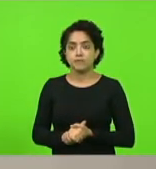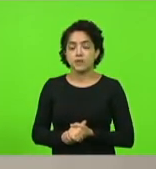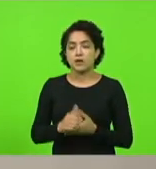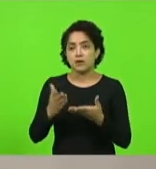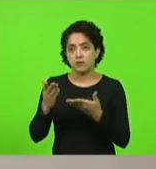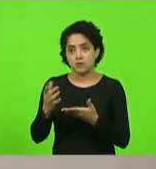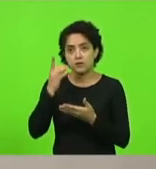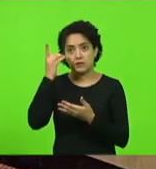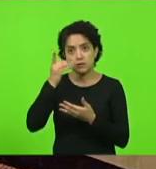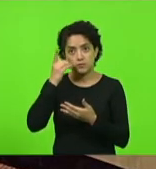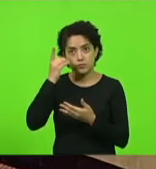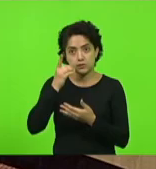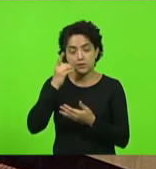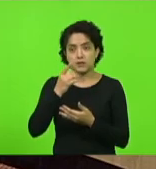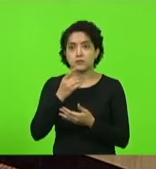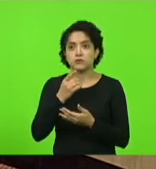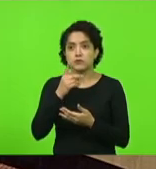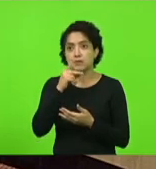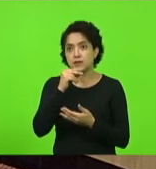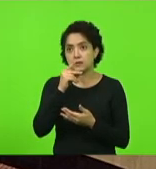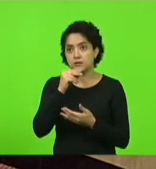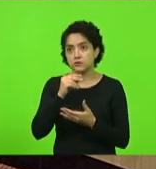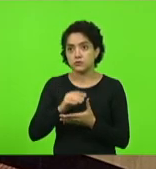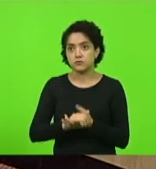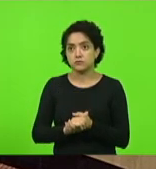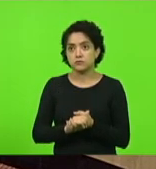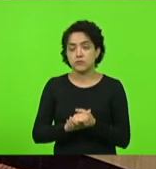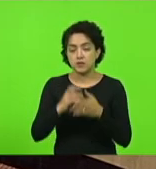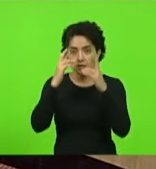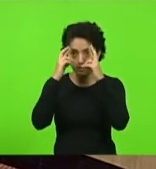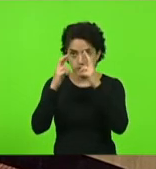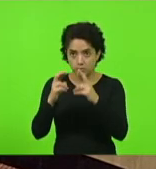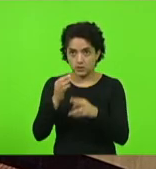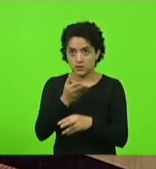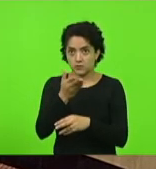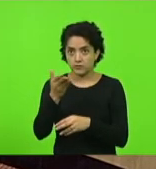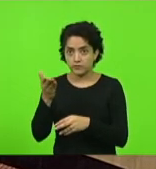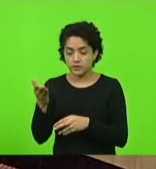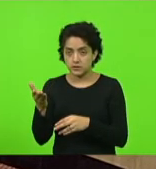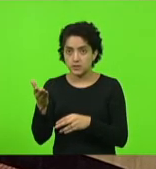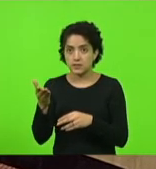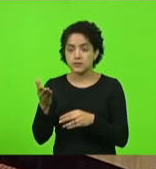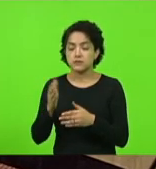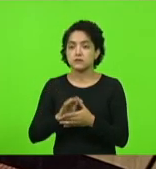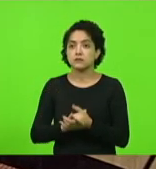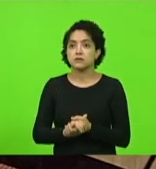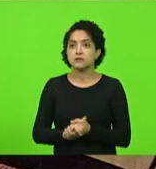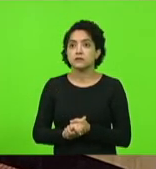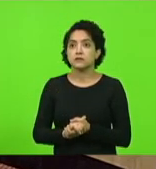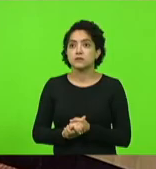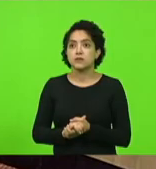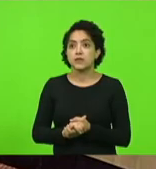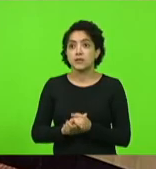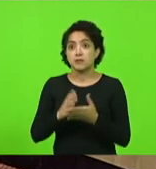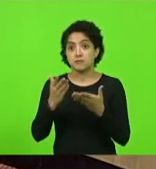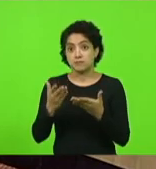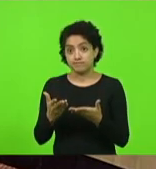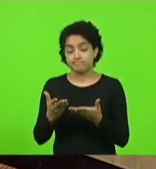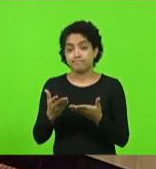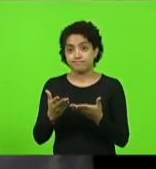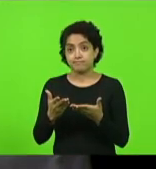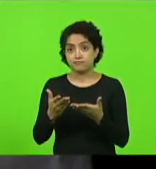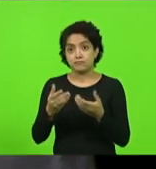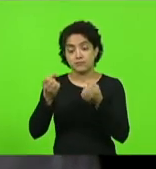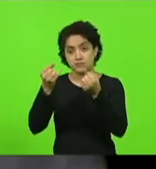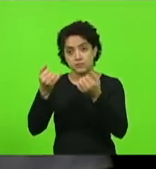palavra o deputado Kennedy Nunes. Eu, respeitando a posição dos nobres colegas que estão vendo essa questão de visto de origem, mas o deputado Sargento Lima esclareceu tudo